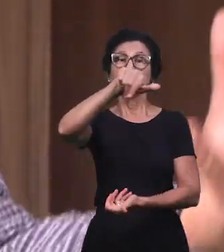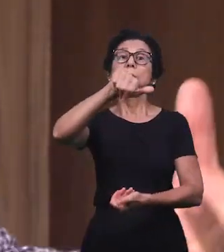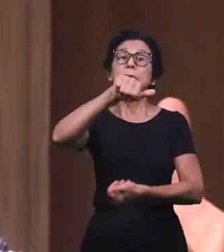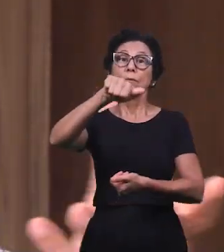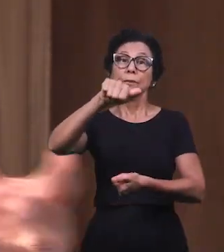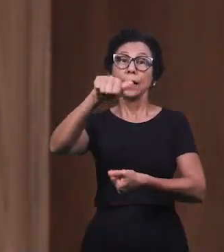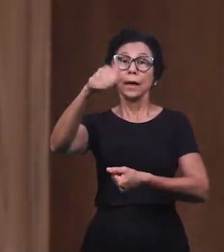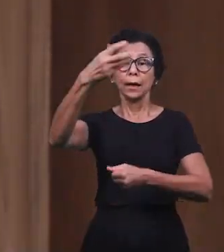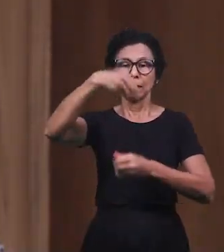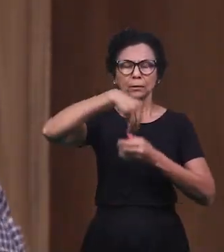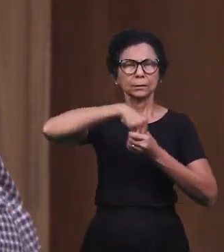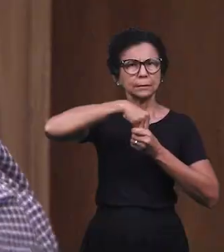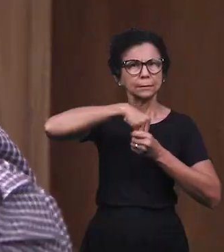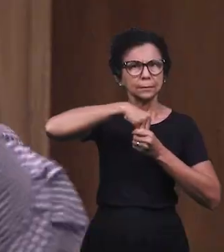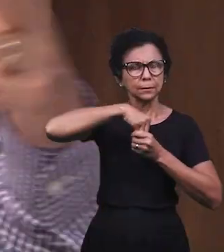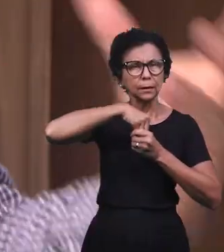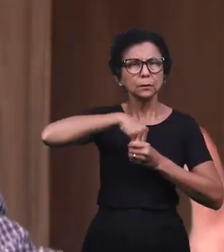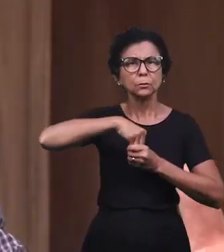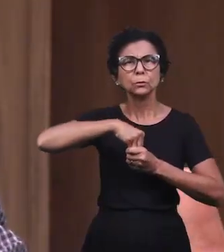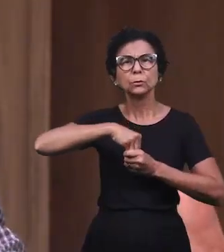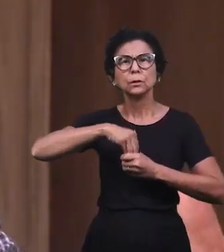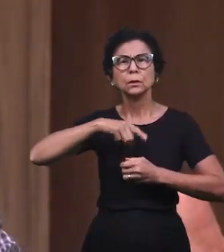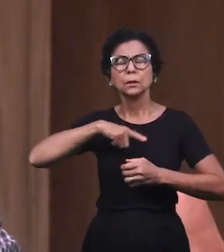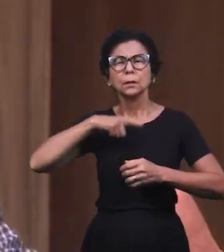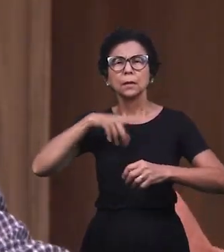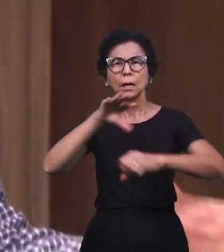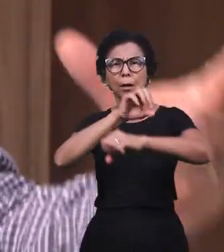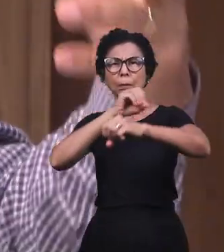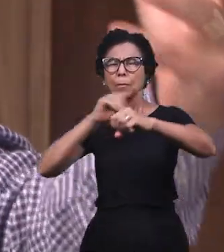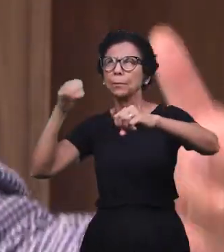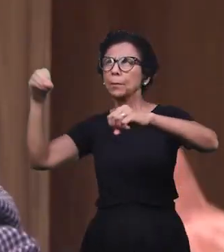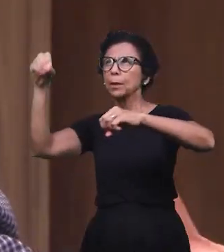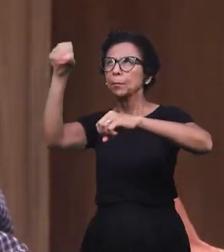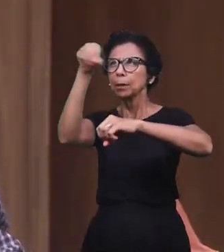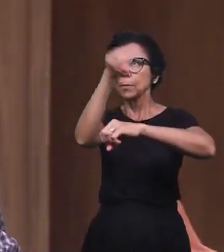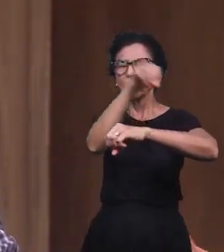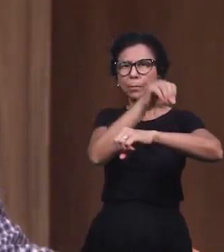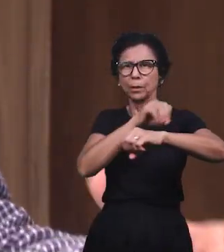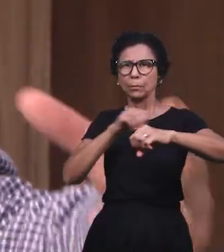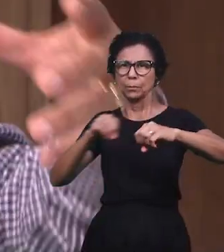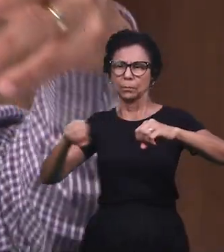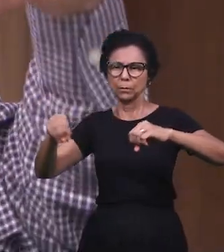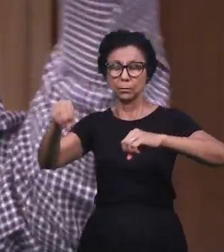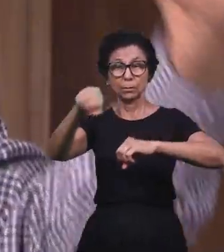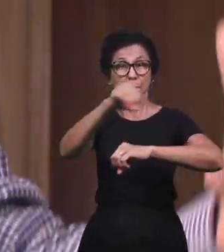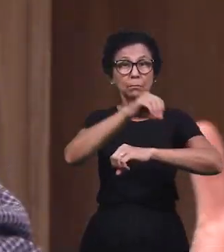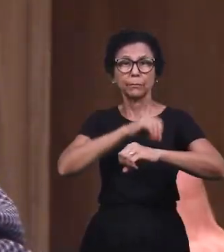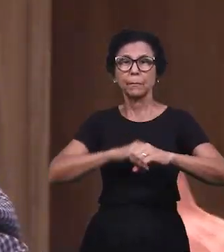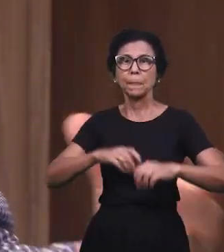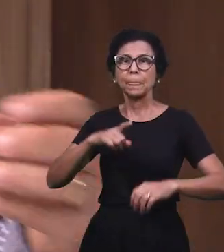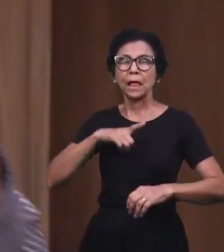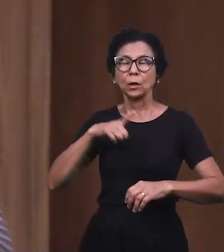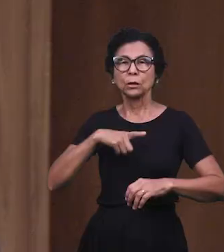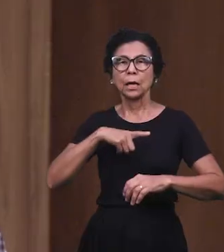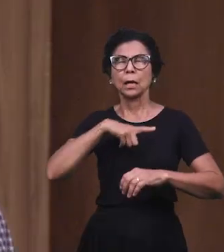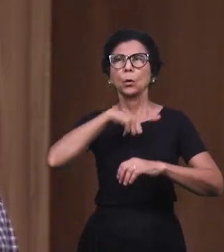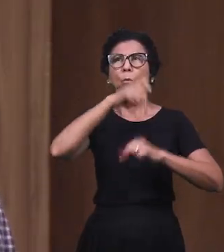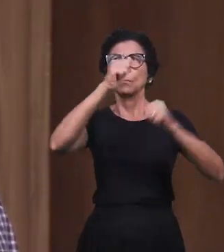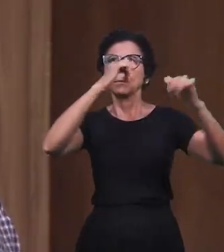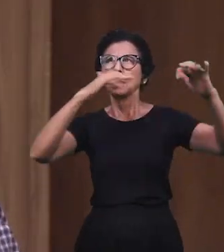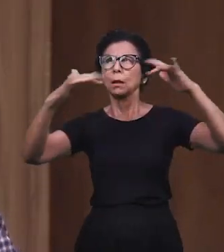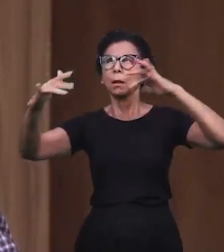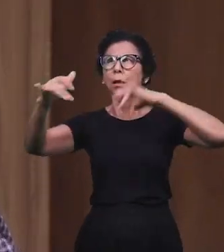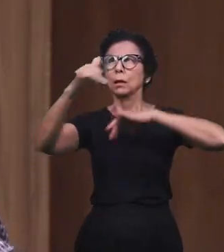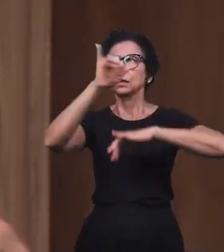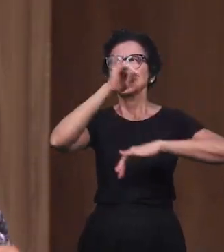dentro do universo eu tenho os planetas, né, em suas órbitas, eu tenho a energia, eu